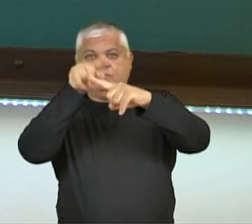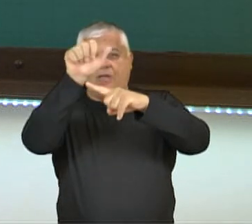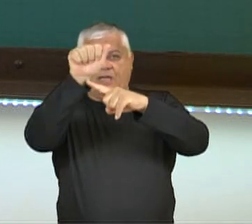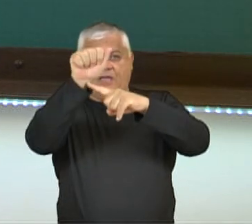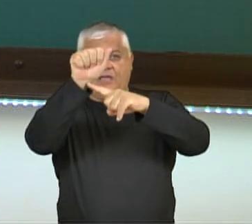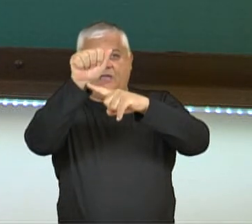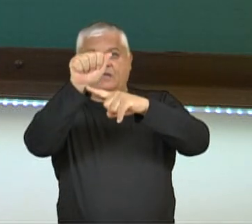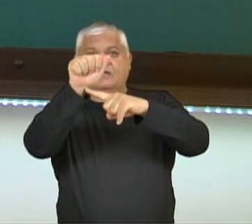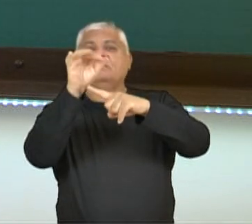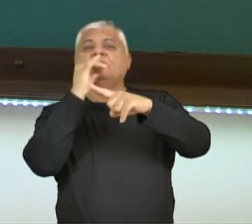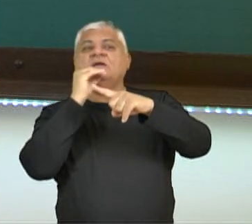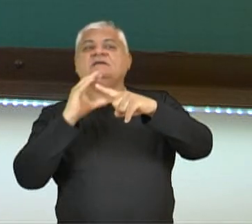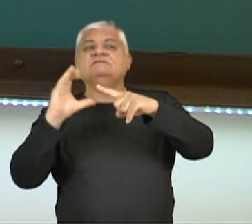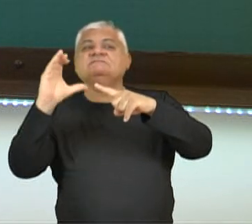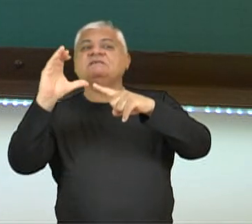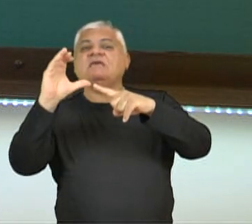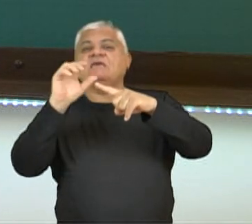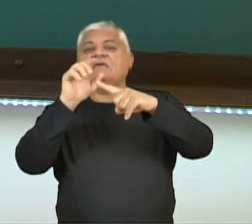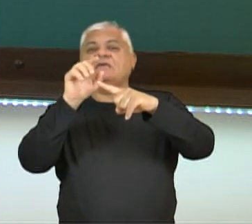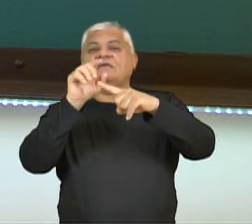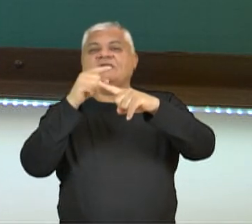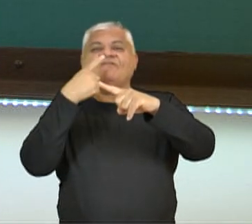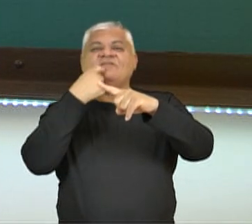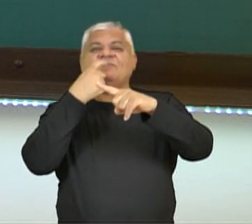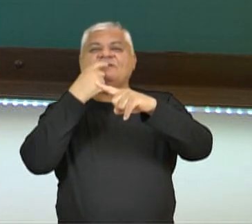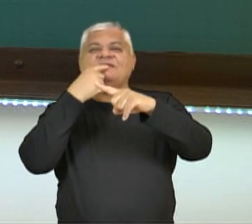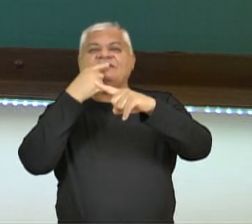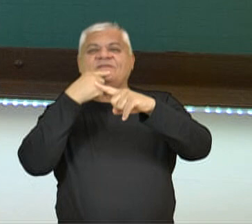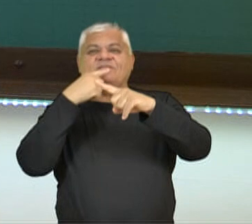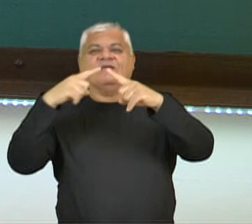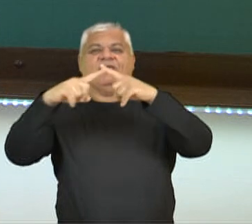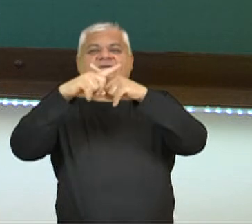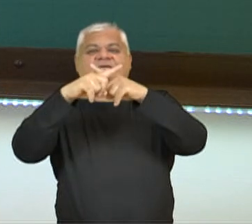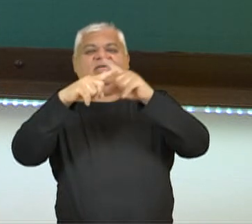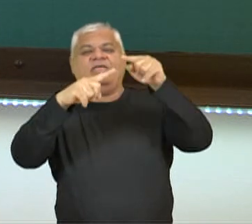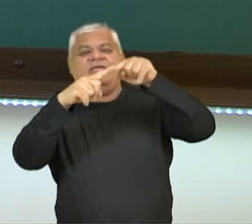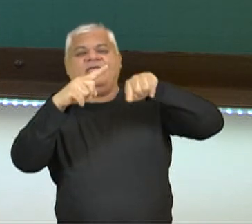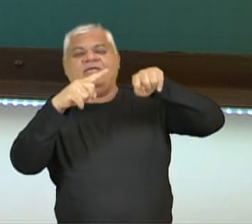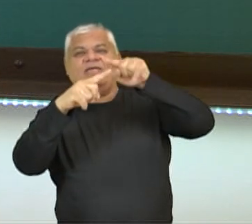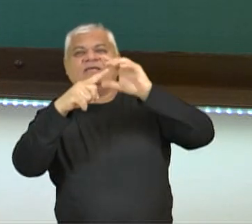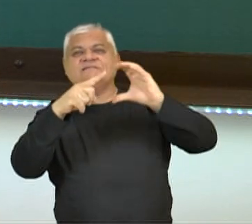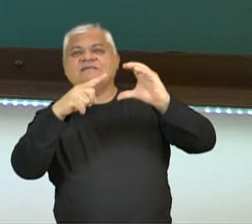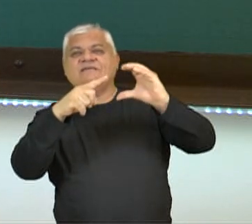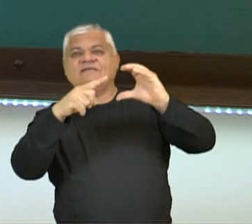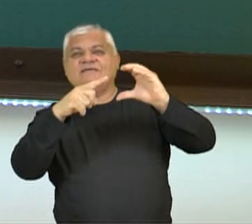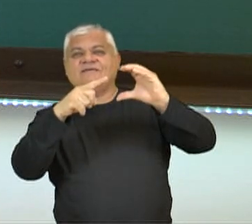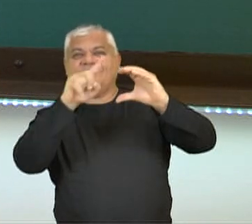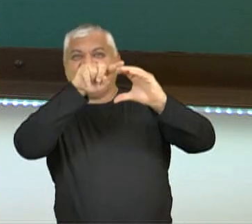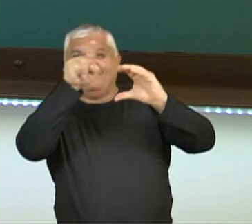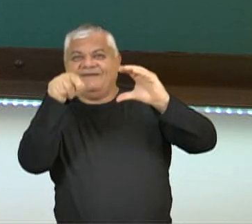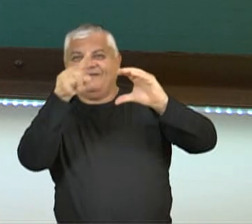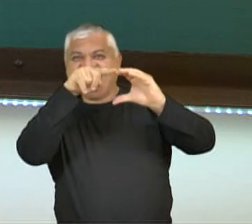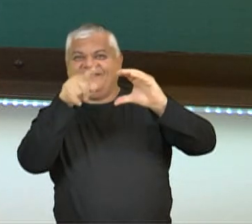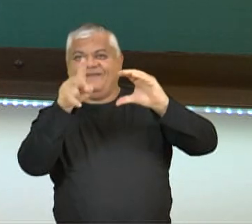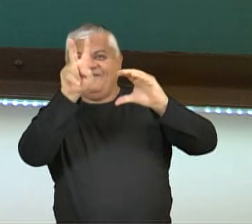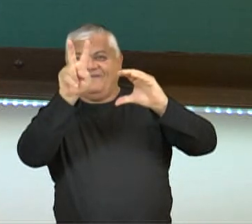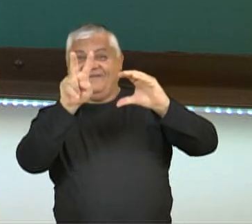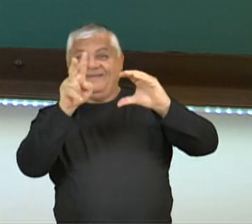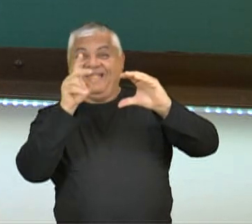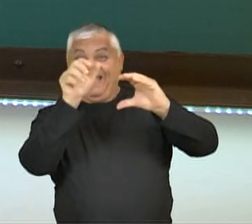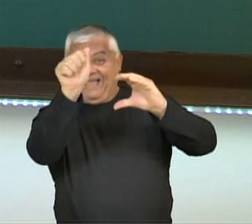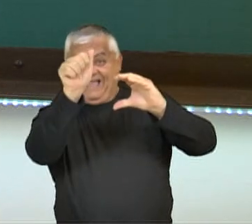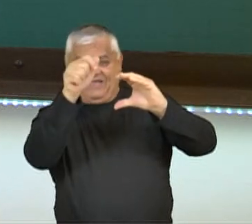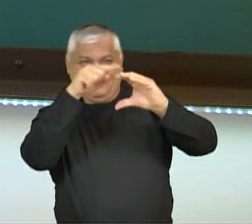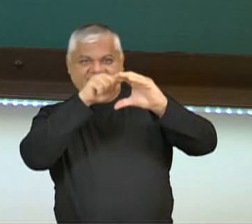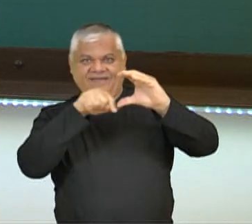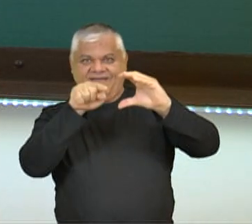grandão, e quer saber a medida do C, que é esse vermelho aqui, ó. Ah, as cores ajudou, né? Você tá achando que não